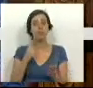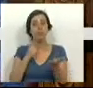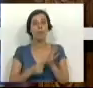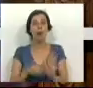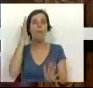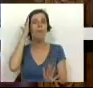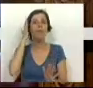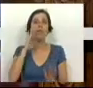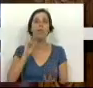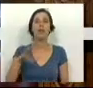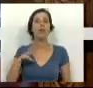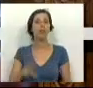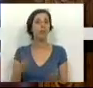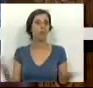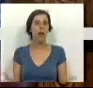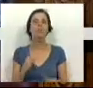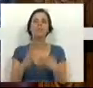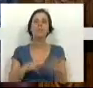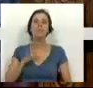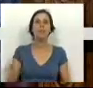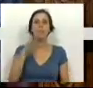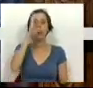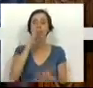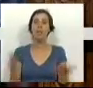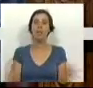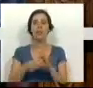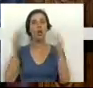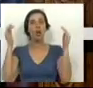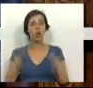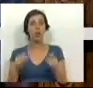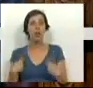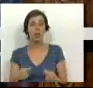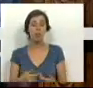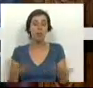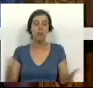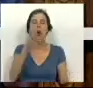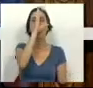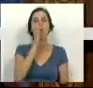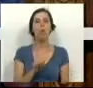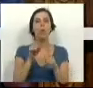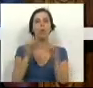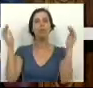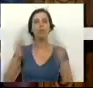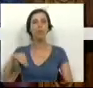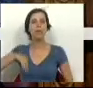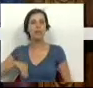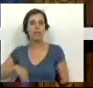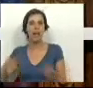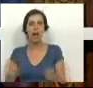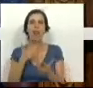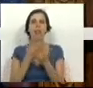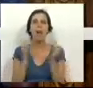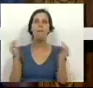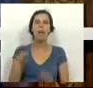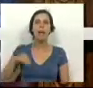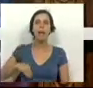as previsões do Banco de Portugal. Depois, Sr. Primeiro-Ministro, relativamente à redução da despesa, o Governo reduz os salários e diminui